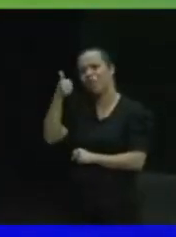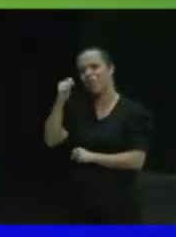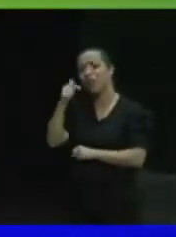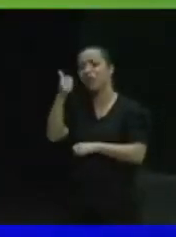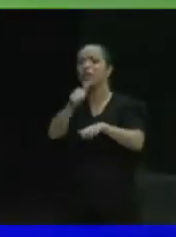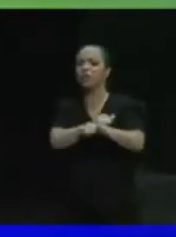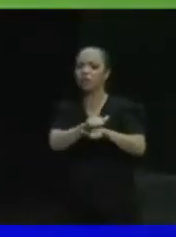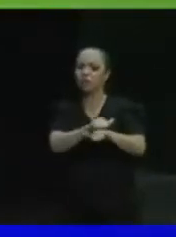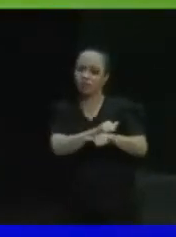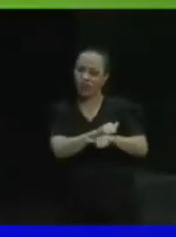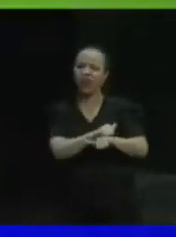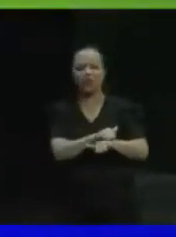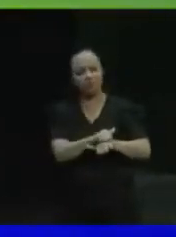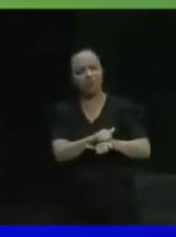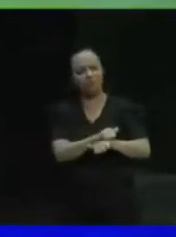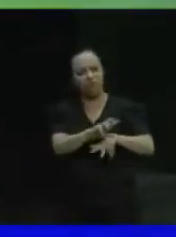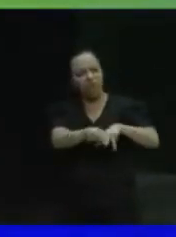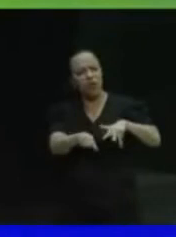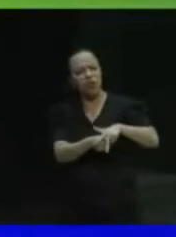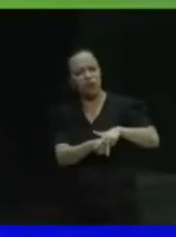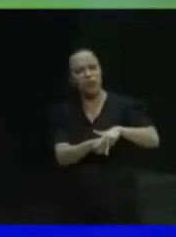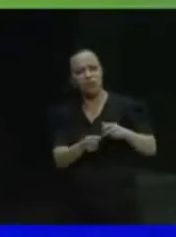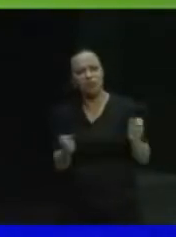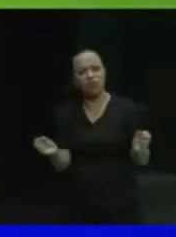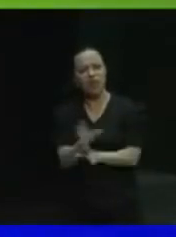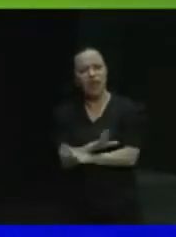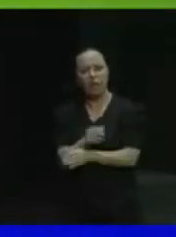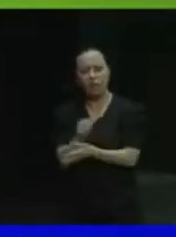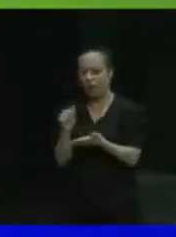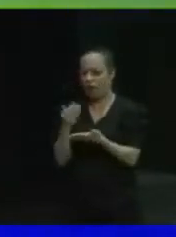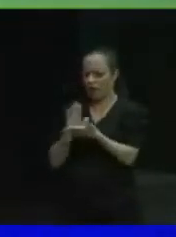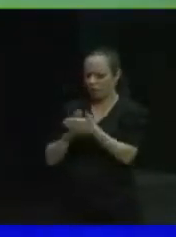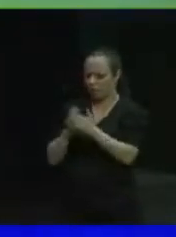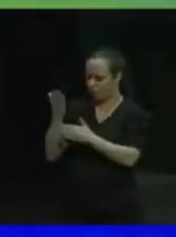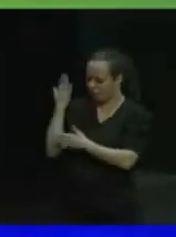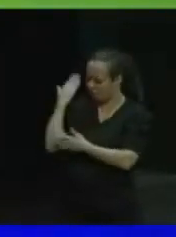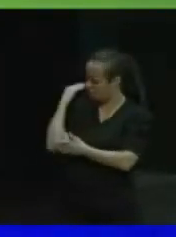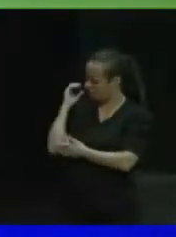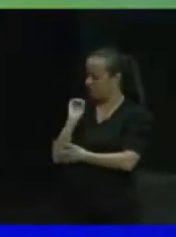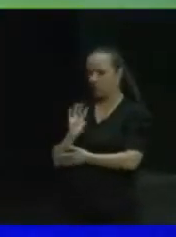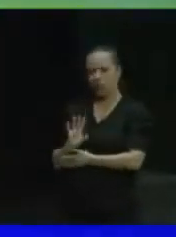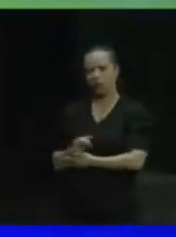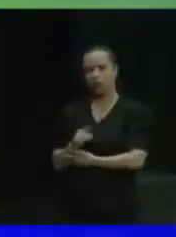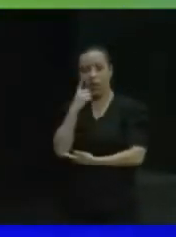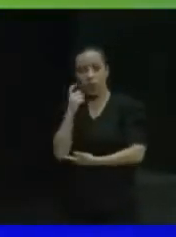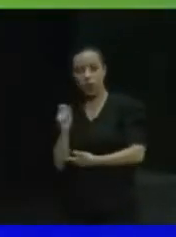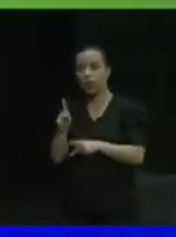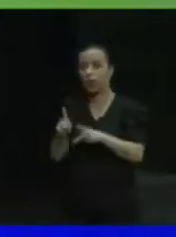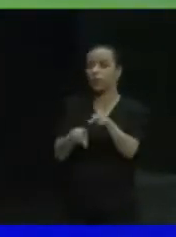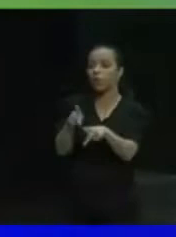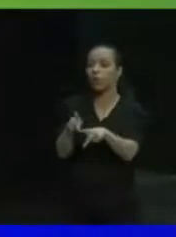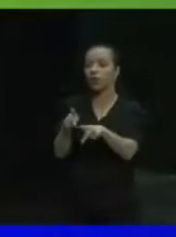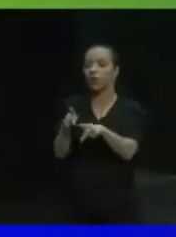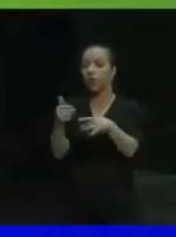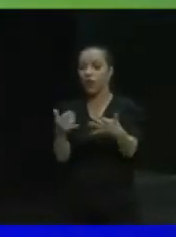Jato, que a corrupção passaria a ser coisa do passado e que o interesse da população seria